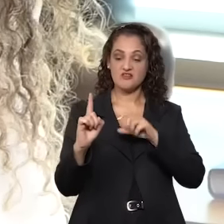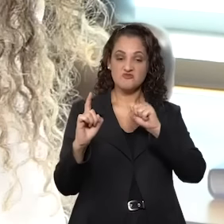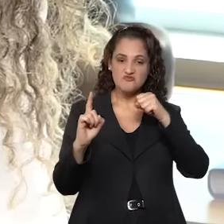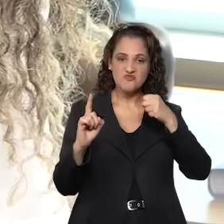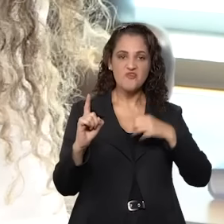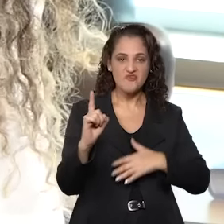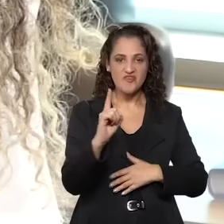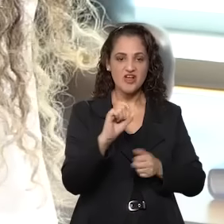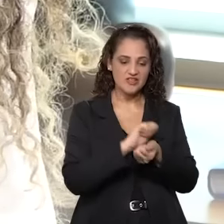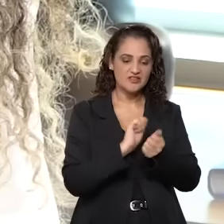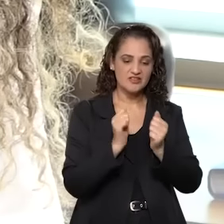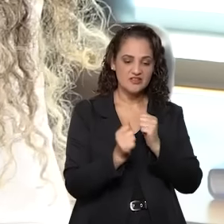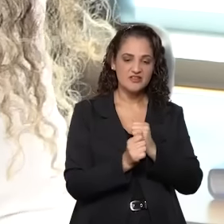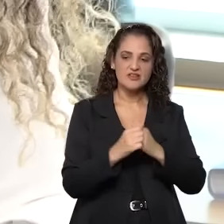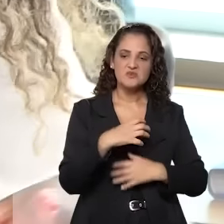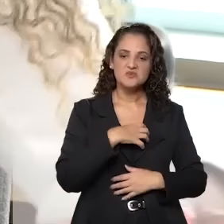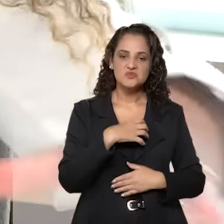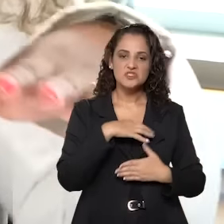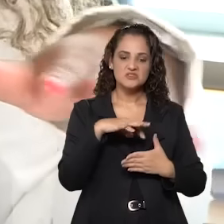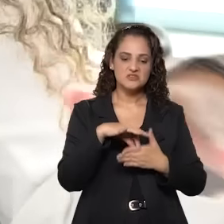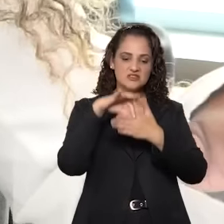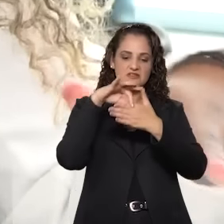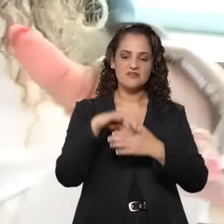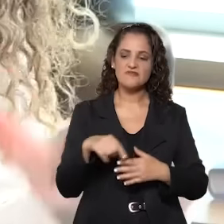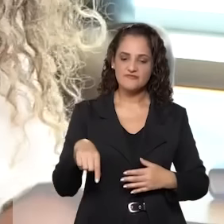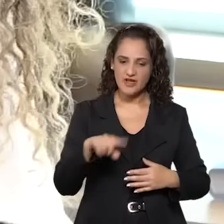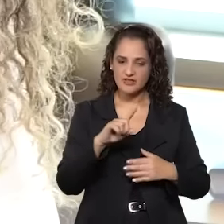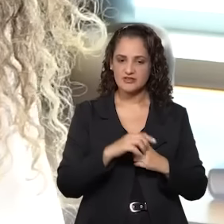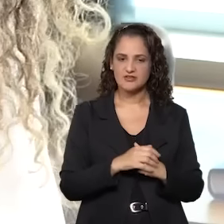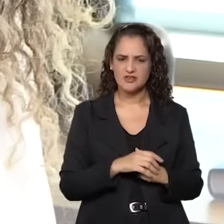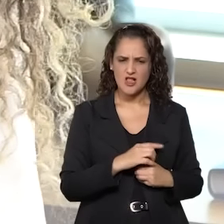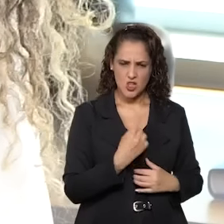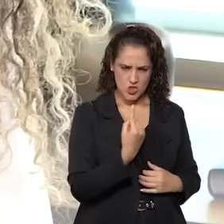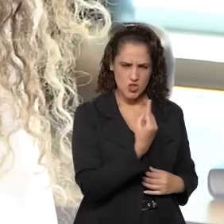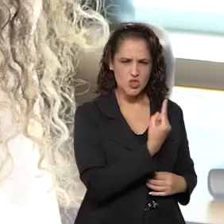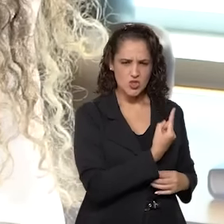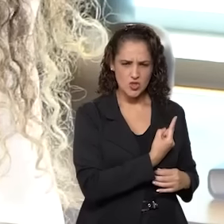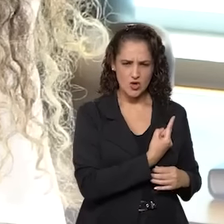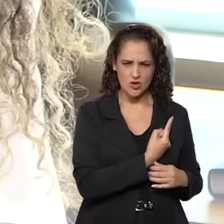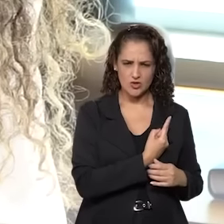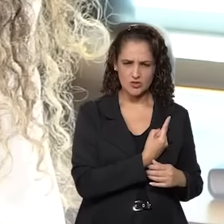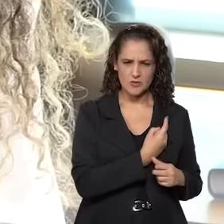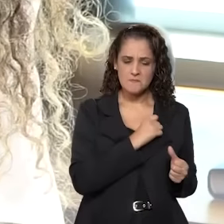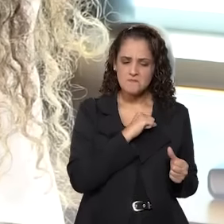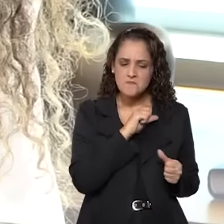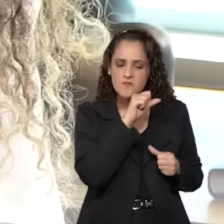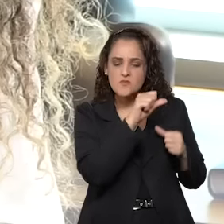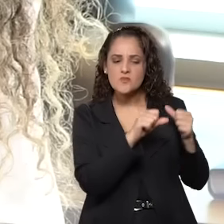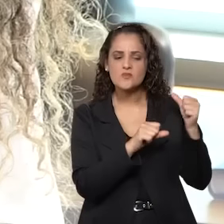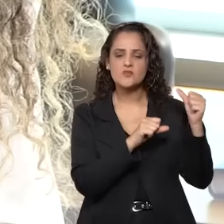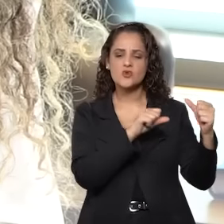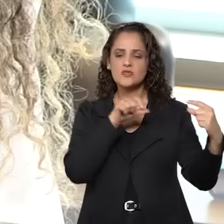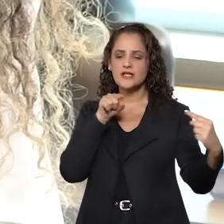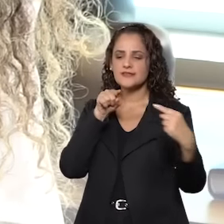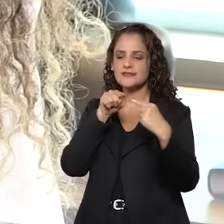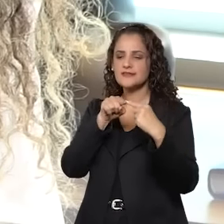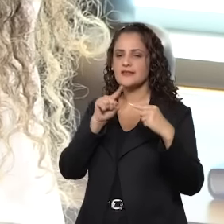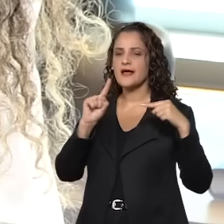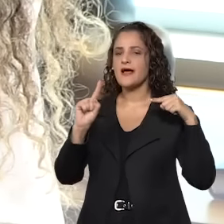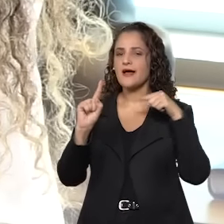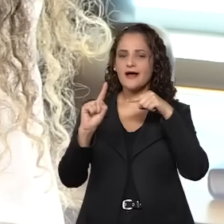quer respeitar as diferenças a gente não quer conviver com as diferentes perspectivas Então acho que a a a o